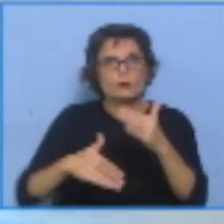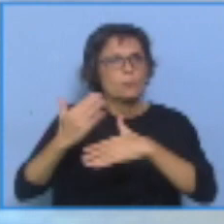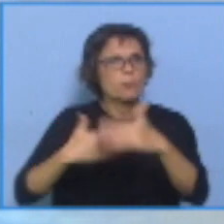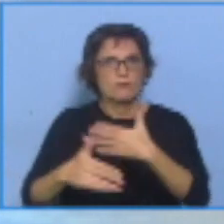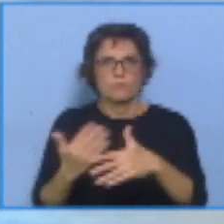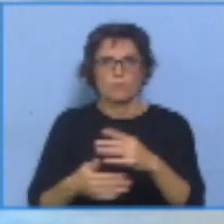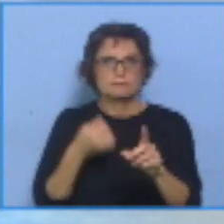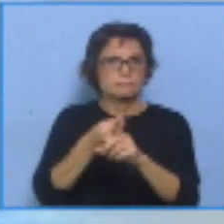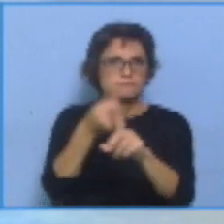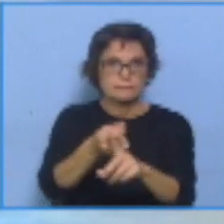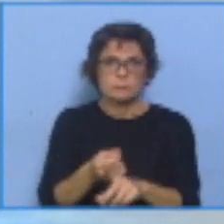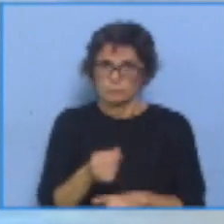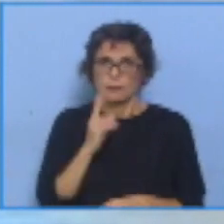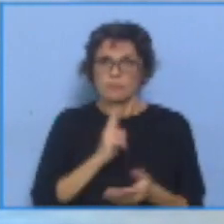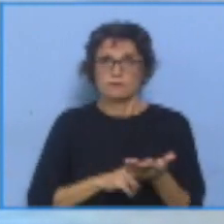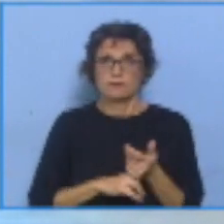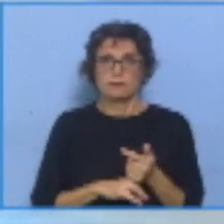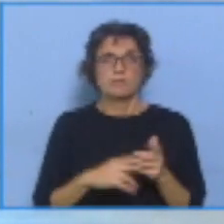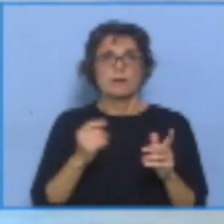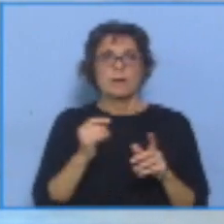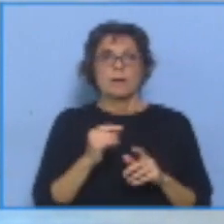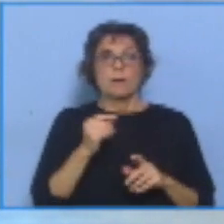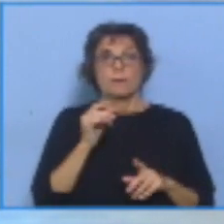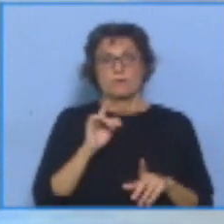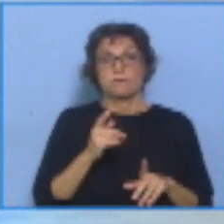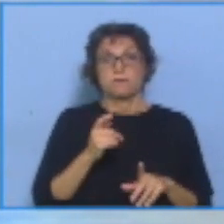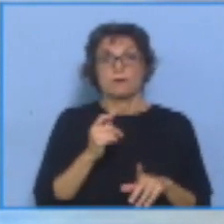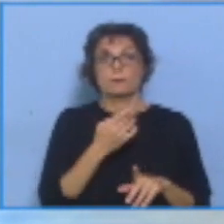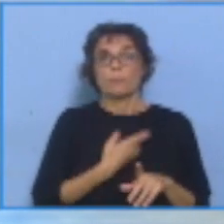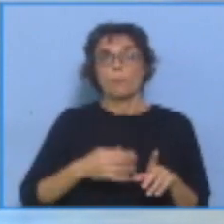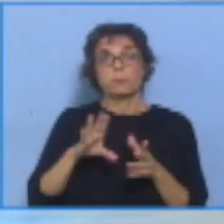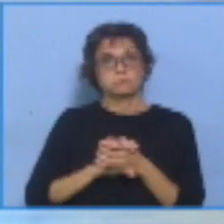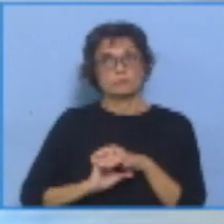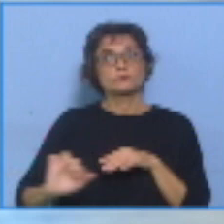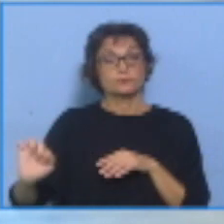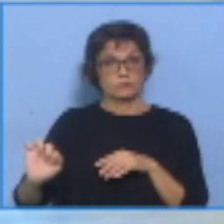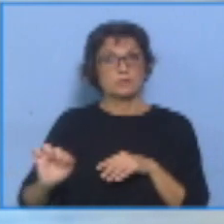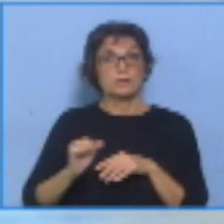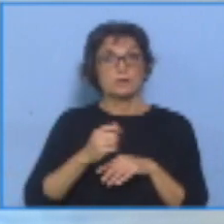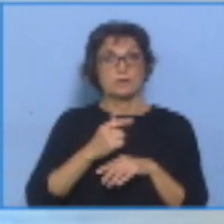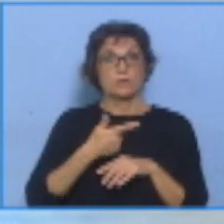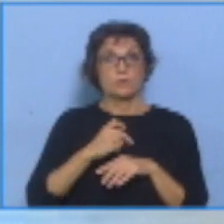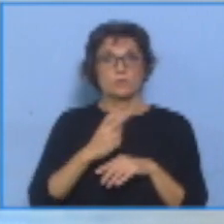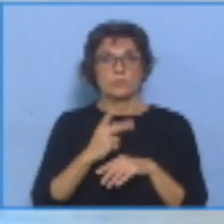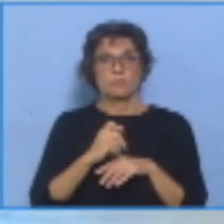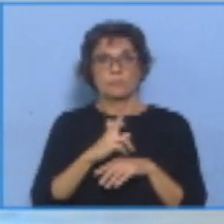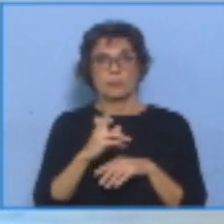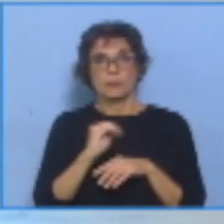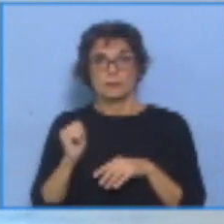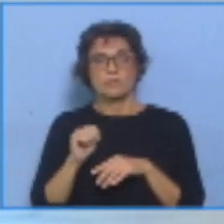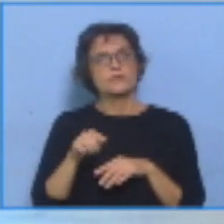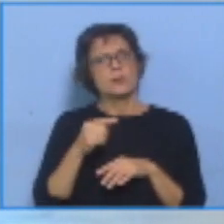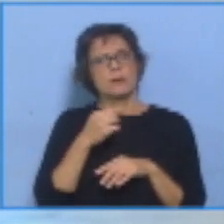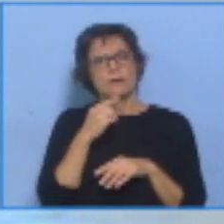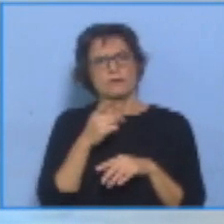forma, o ex-marido dela, o Francisco Sousa Tavares, num dos textos que escreveu sobre Sofia, dizia que ela era que vinha de